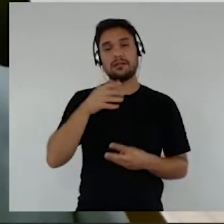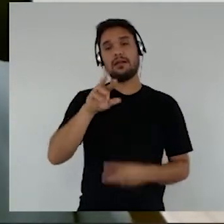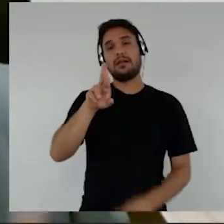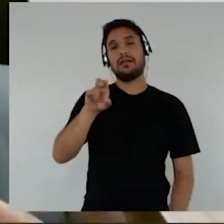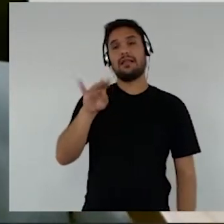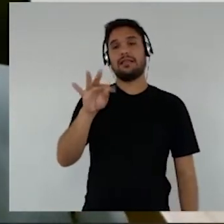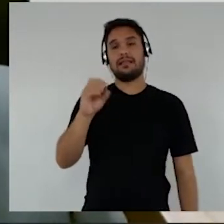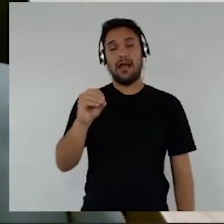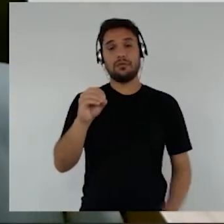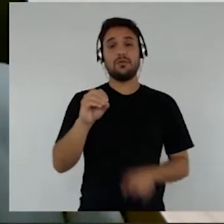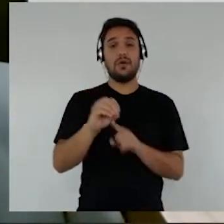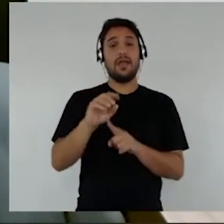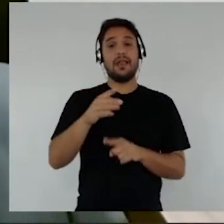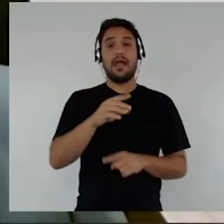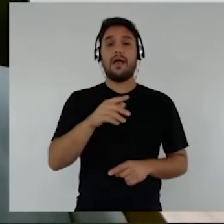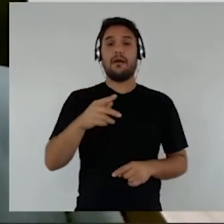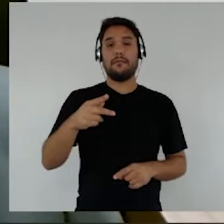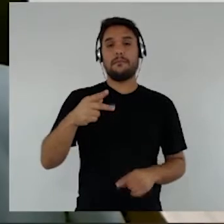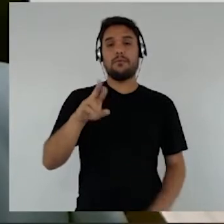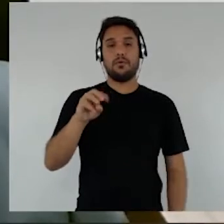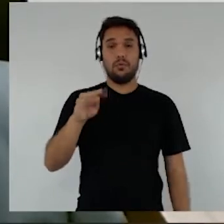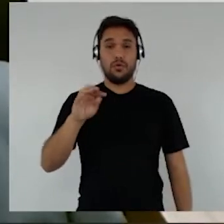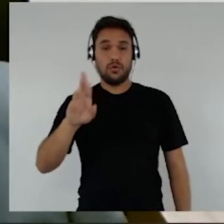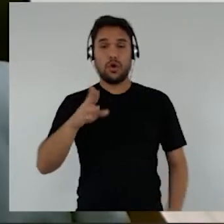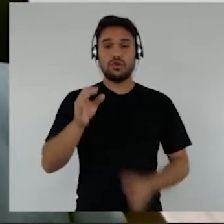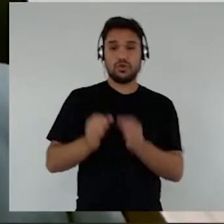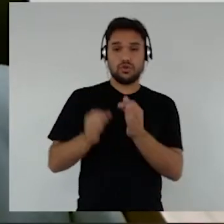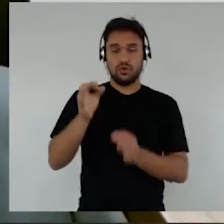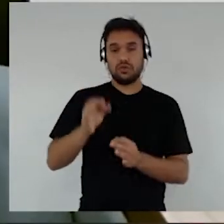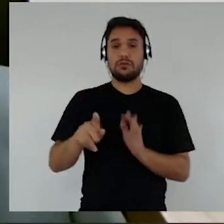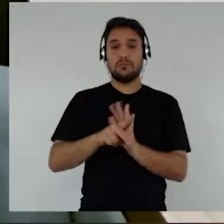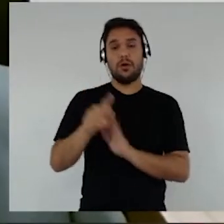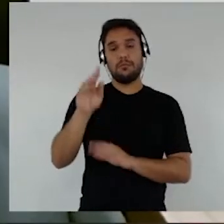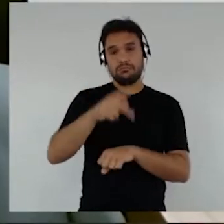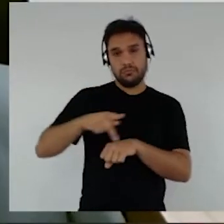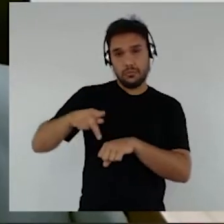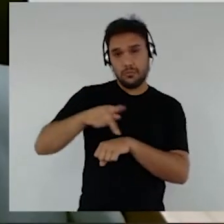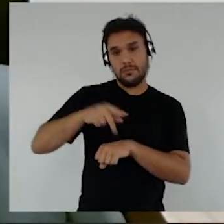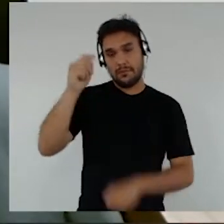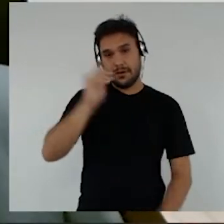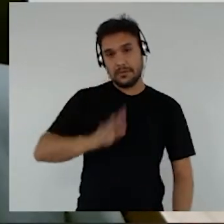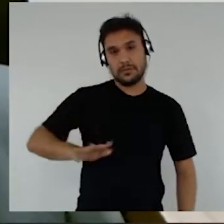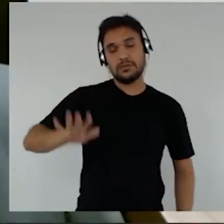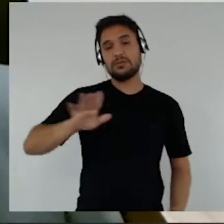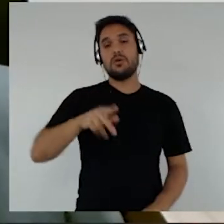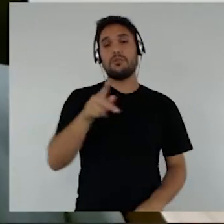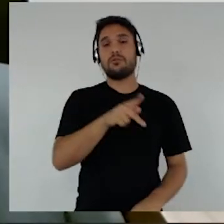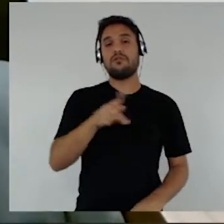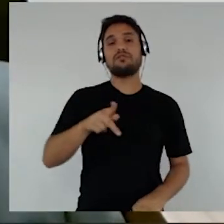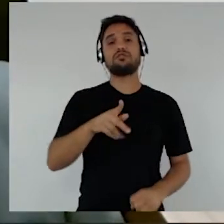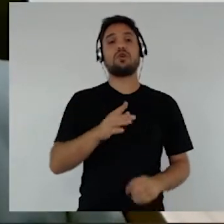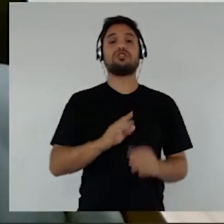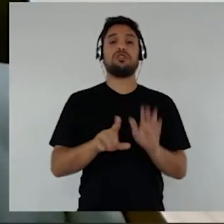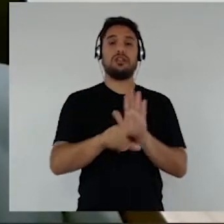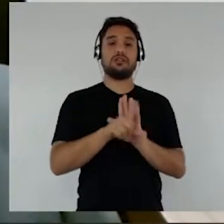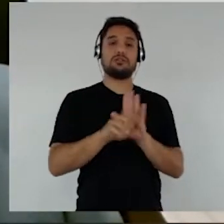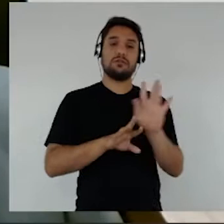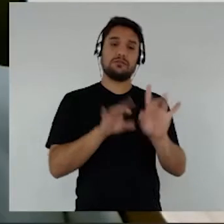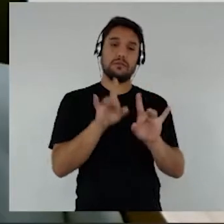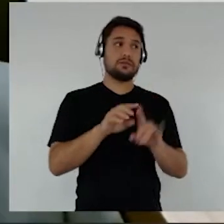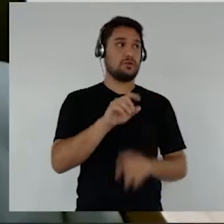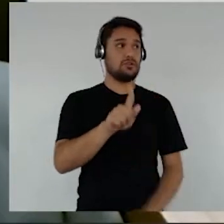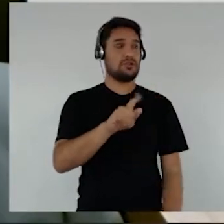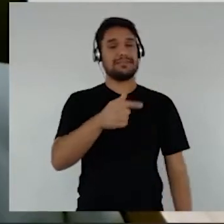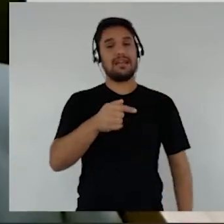Lima, promotor de Justiça Militar da União, professor de Processo Penal e de Legislação Criminal Especial do G7